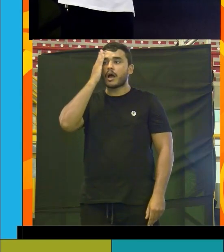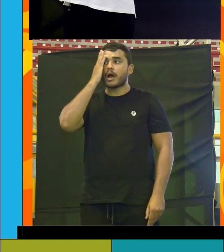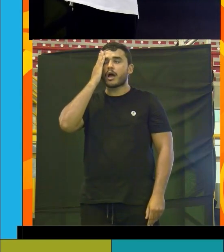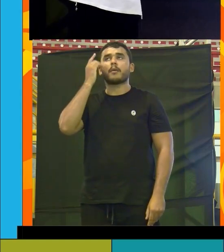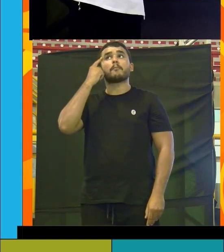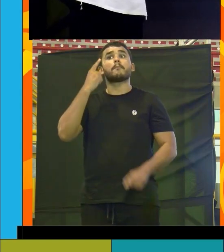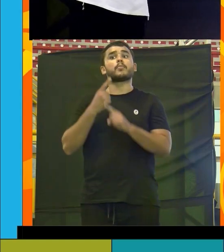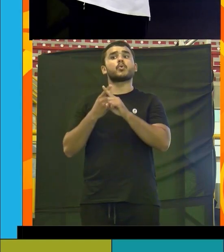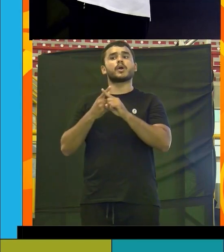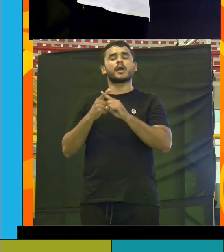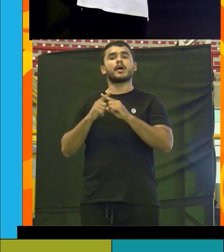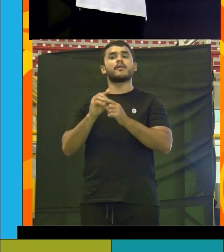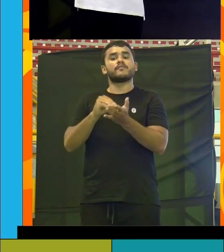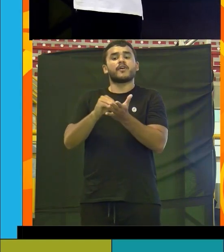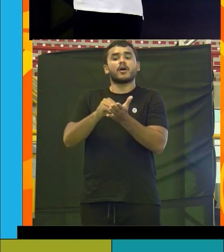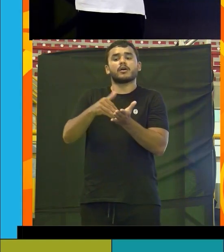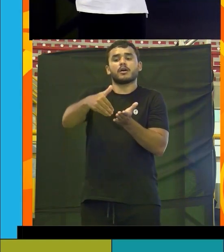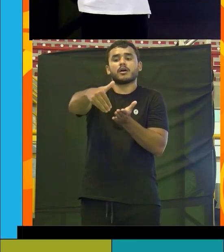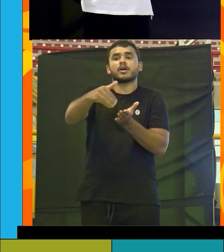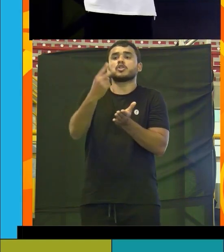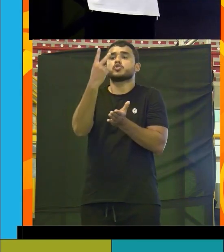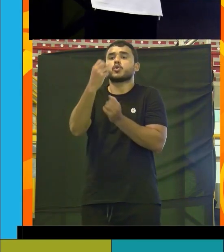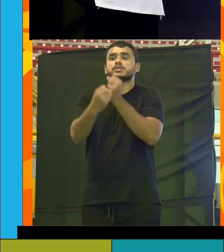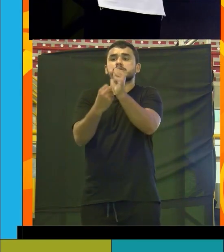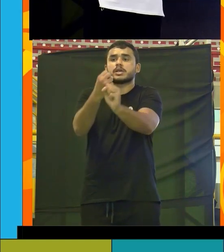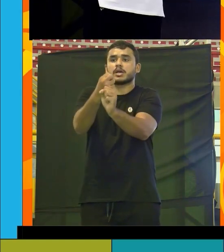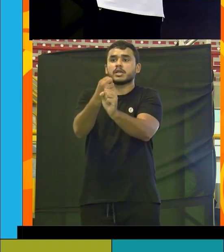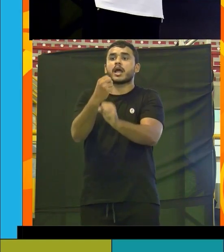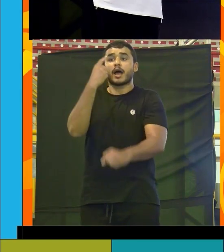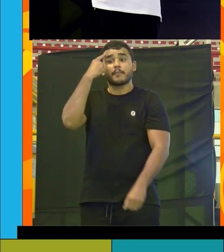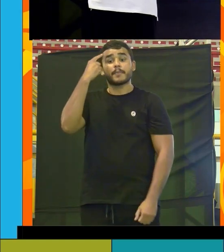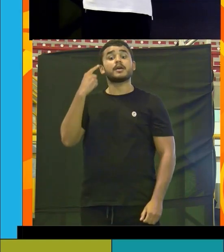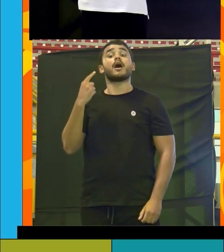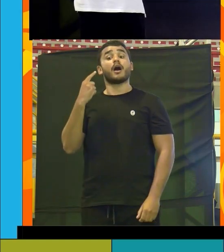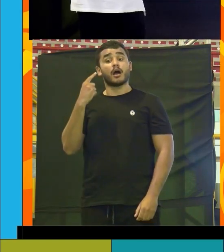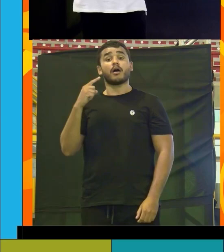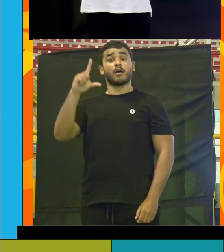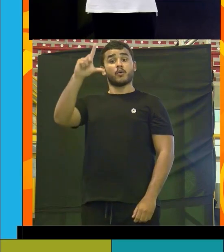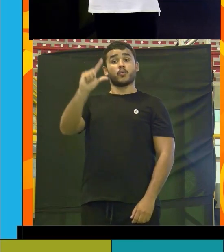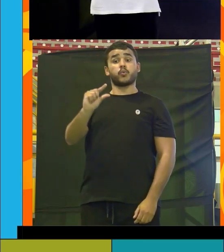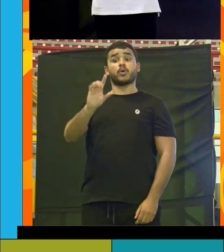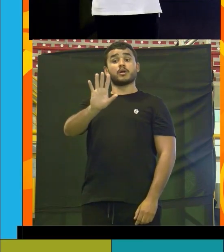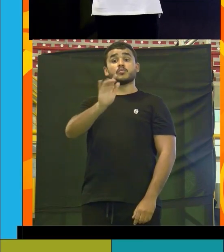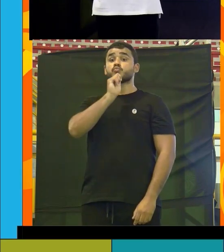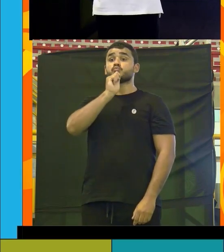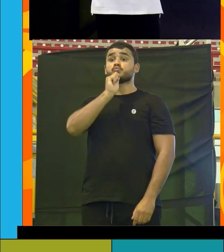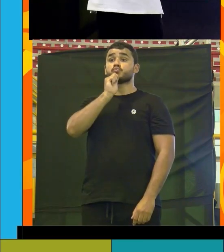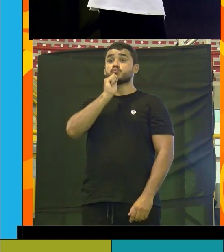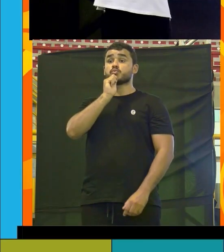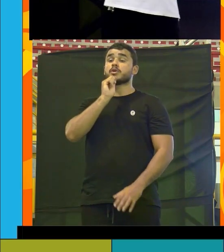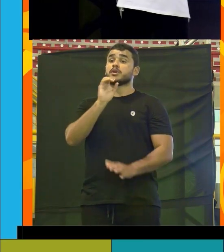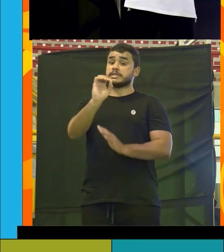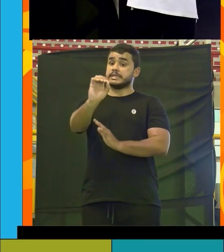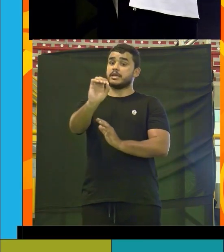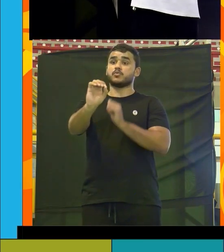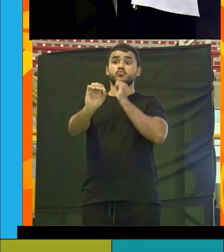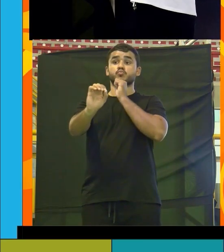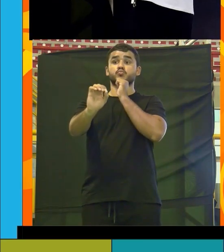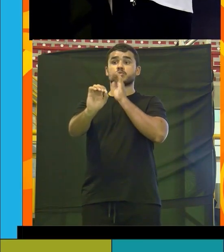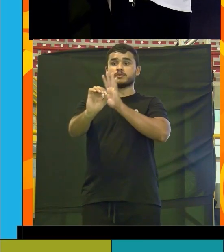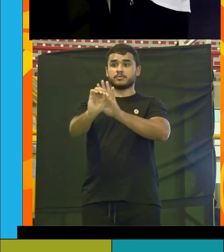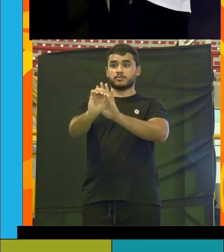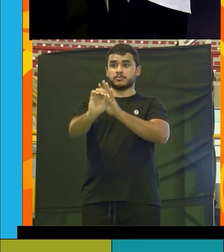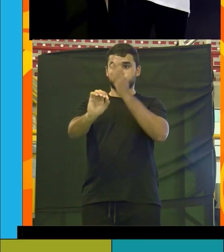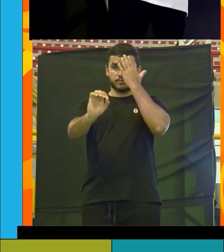eu faço com uma grandeza, eu faço com a outra grandeza. Então, se 10 vezes 10